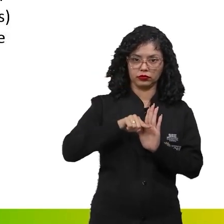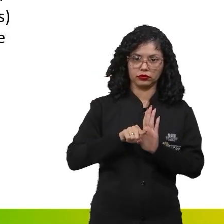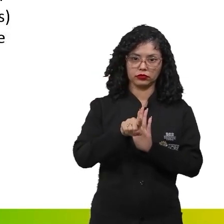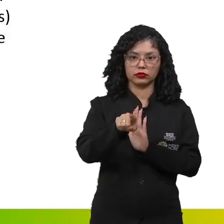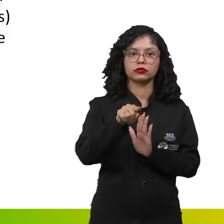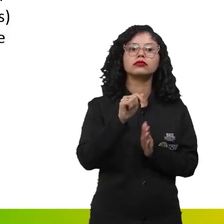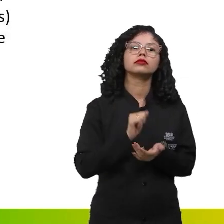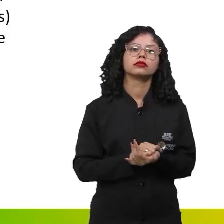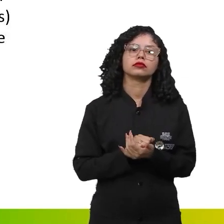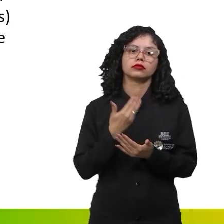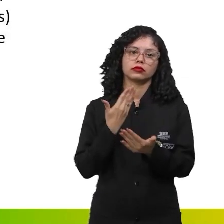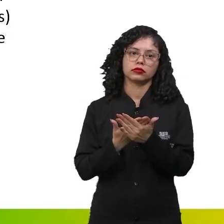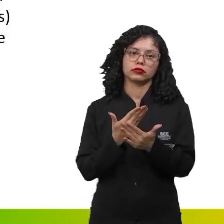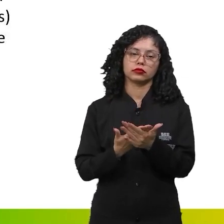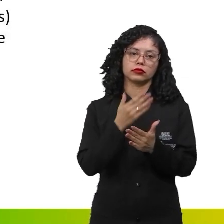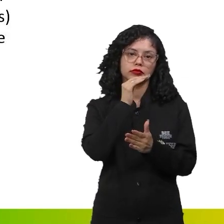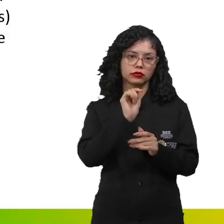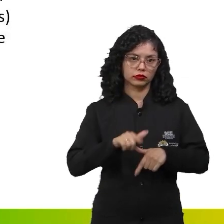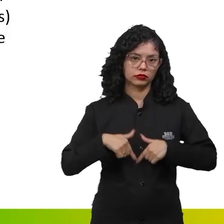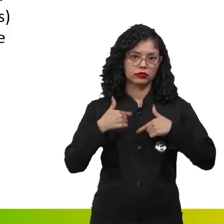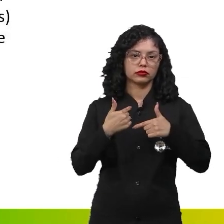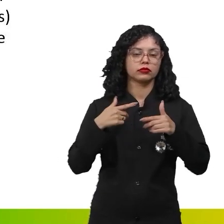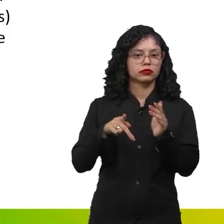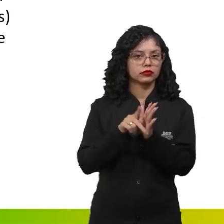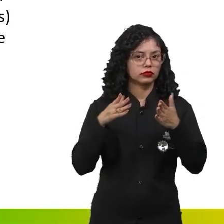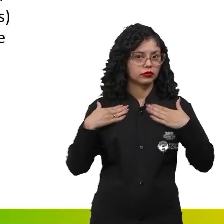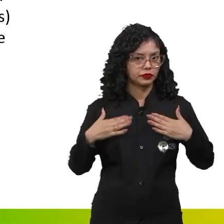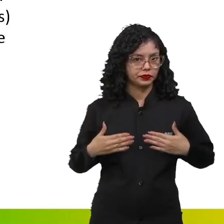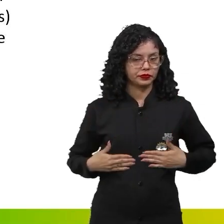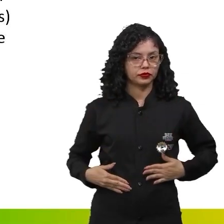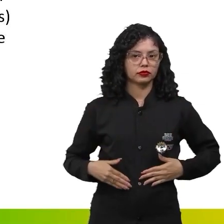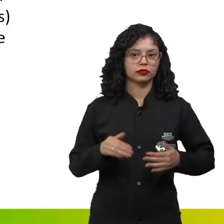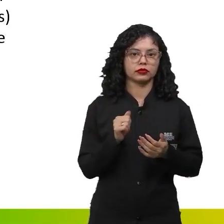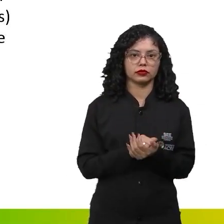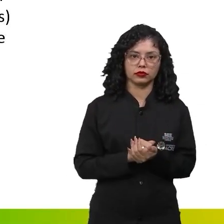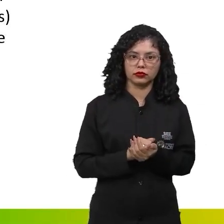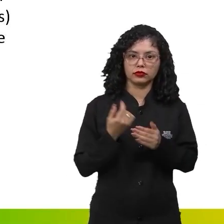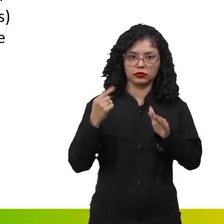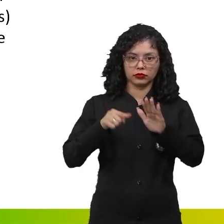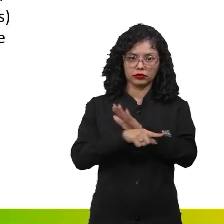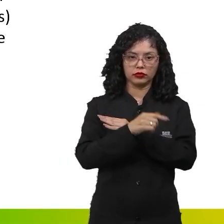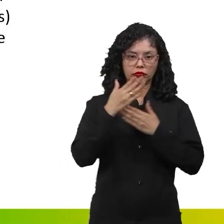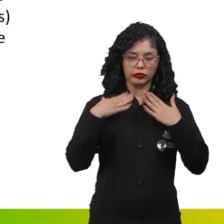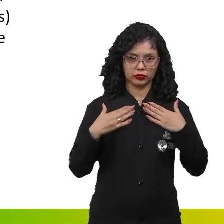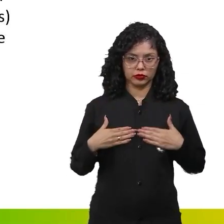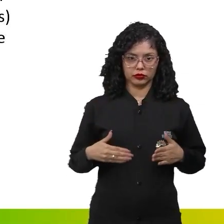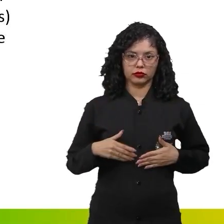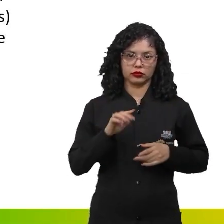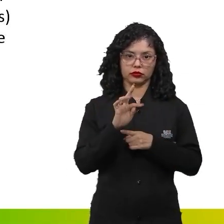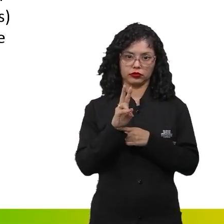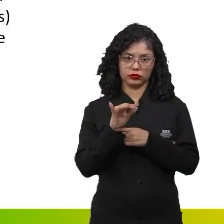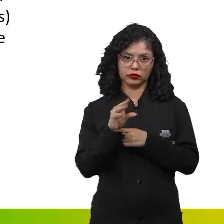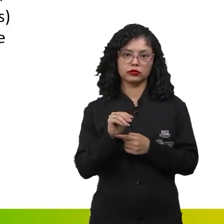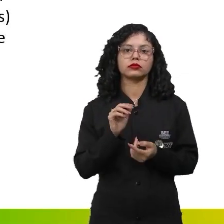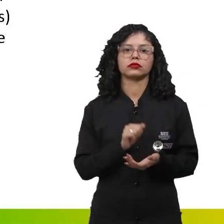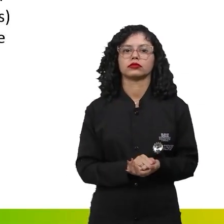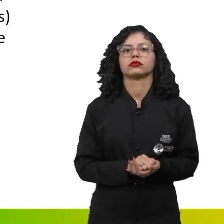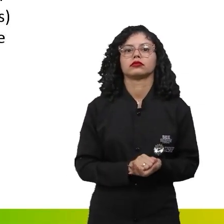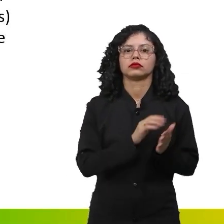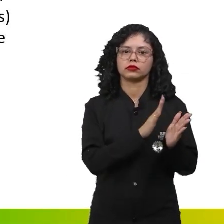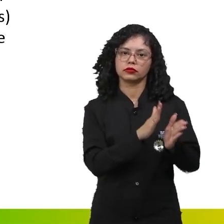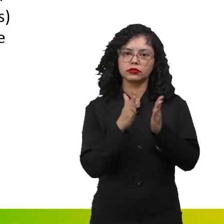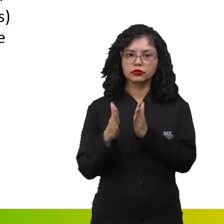da biologia que estuda os mecanismos de defesa do organismo. Elas introduzem no corpo antígenos, que